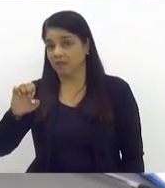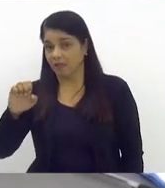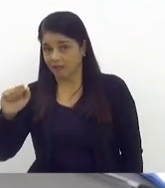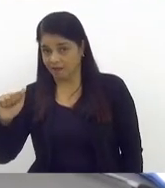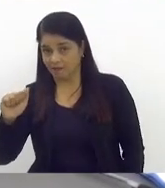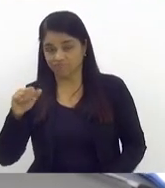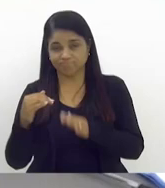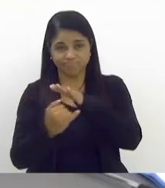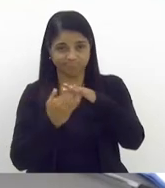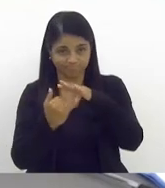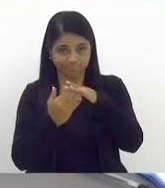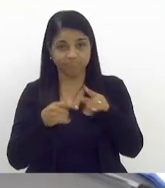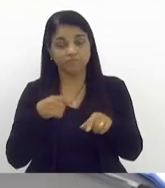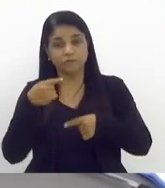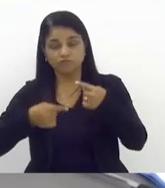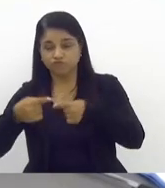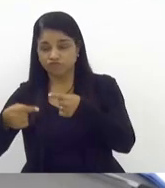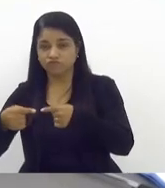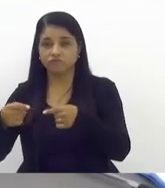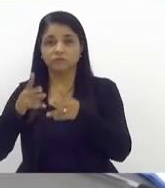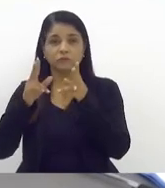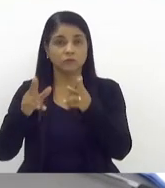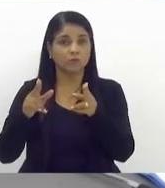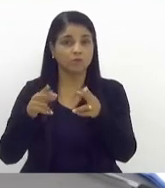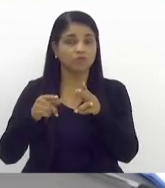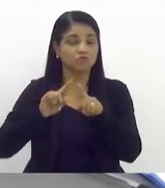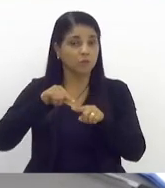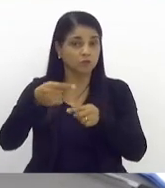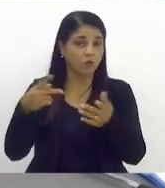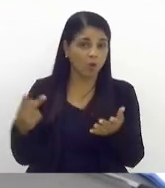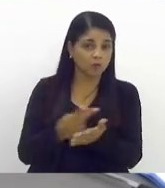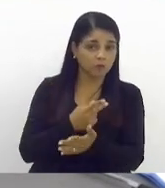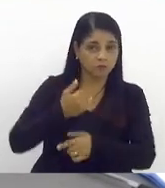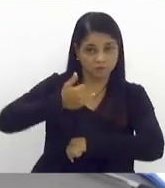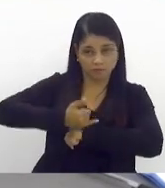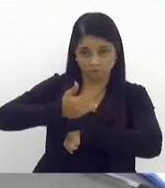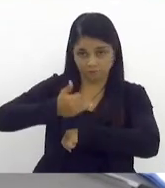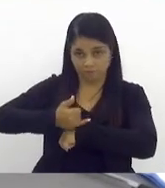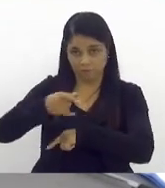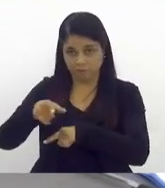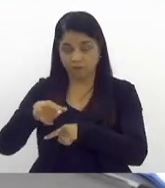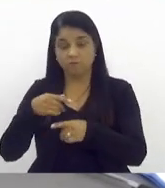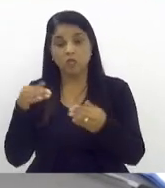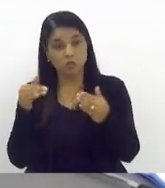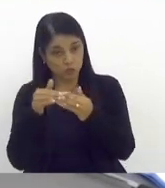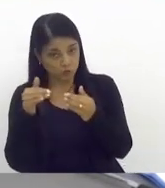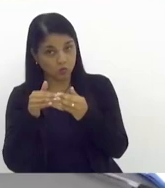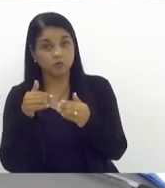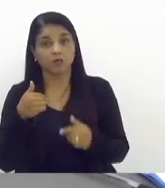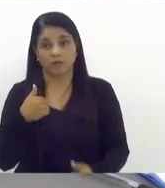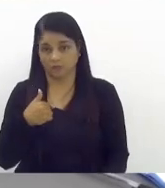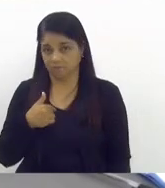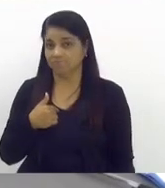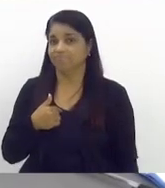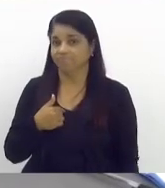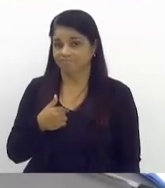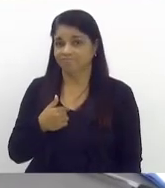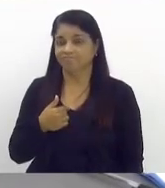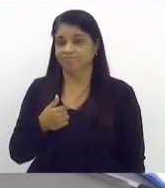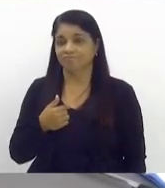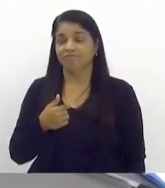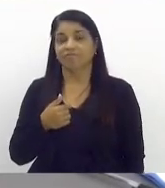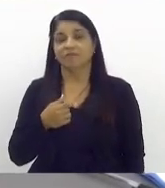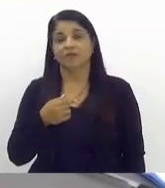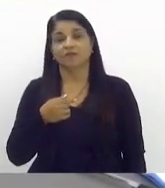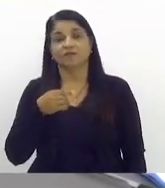depois do que aconteceu na CSN Volta Redonda. Eles concordaram, e mais do que isso, deputado